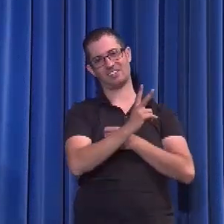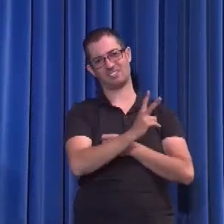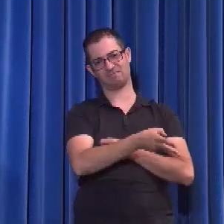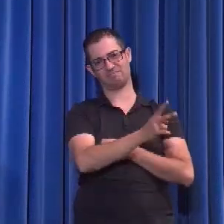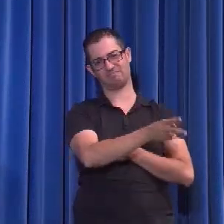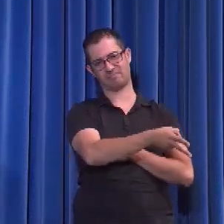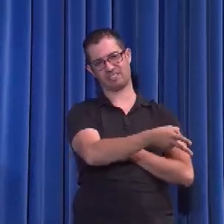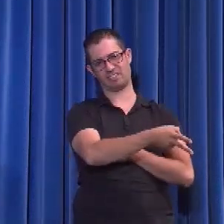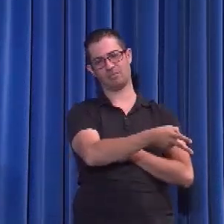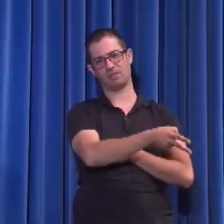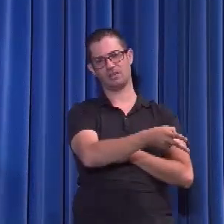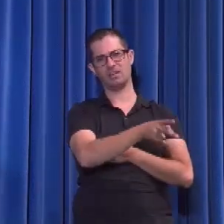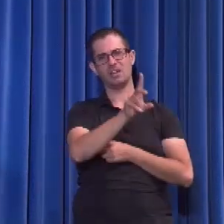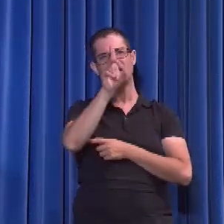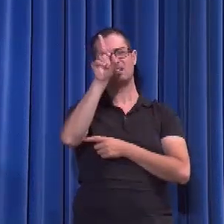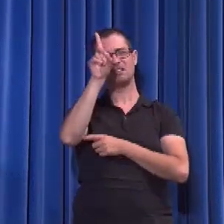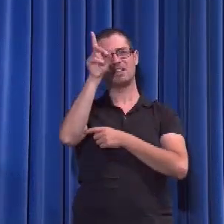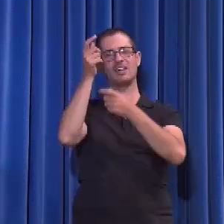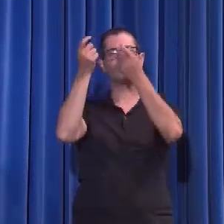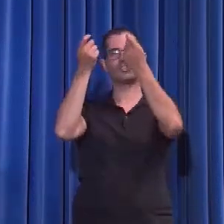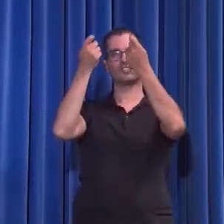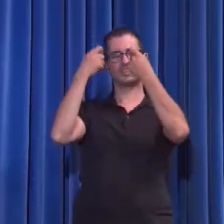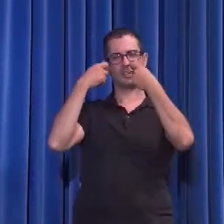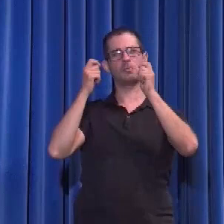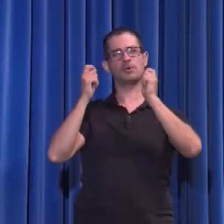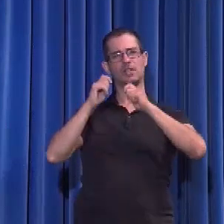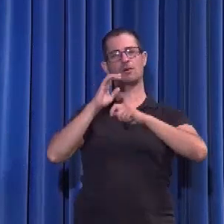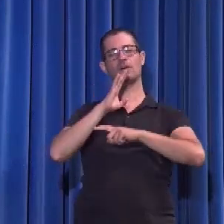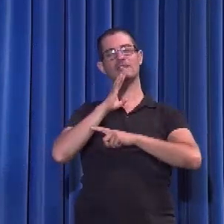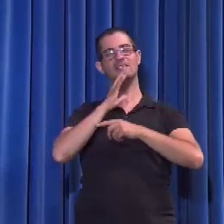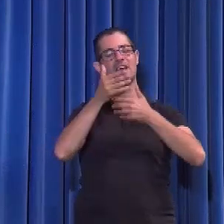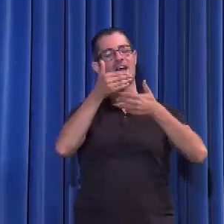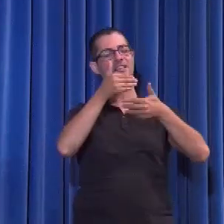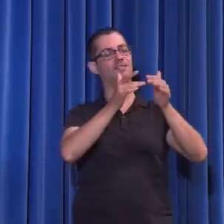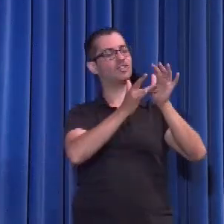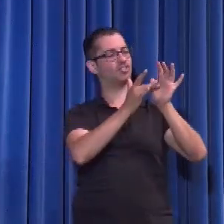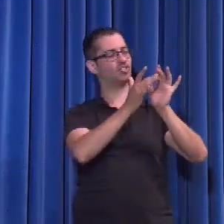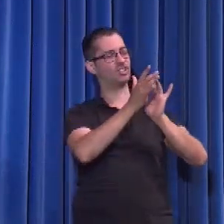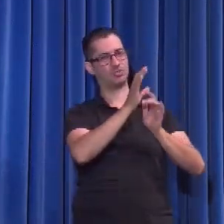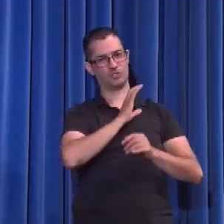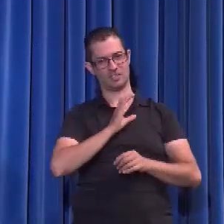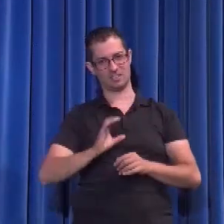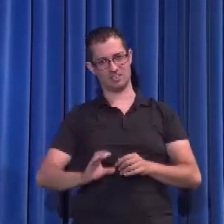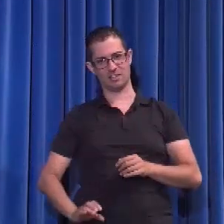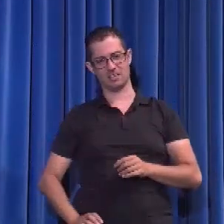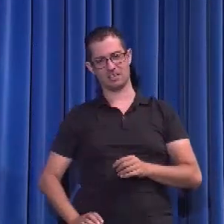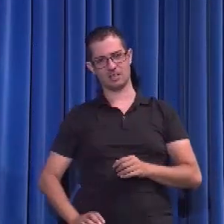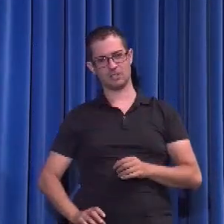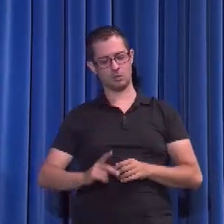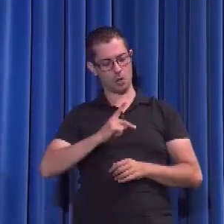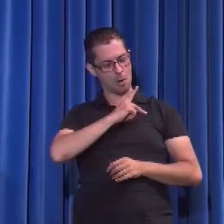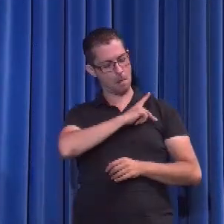O Senhor nos deu a conhecer a Ele no seu Filho Jesus Cristo. O apóstolo Paulo